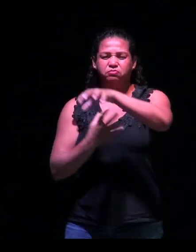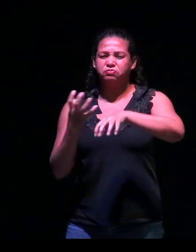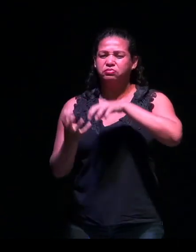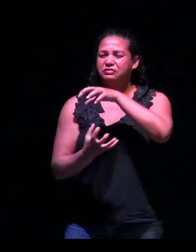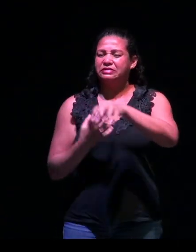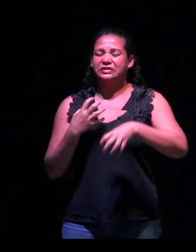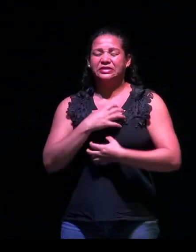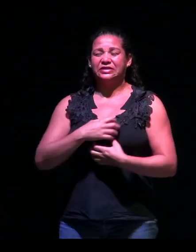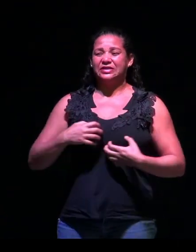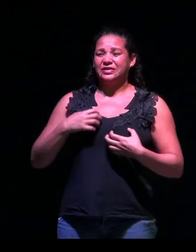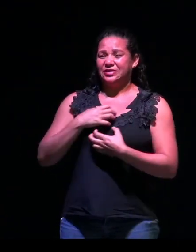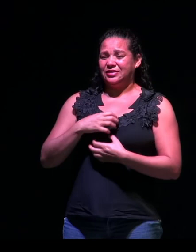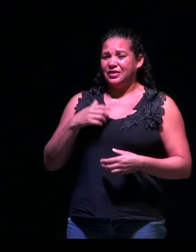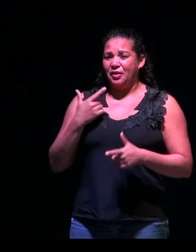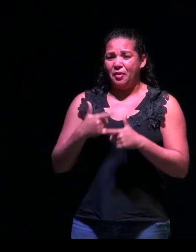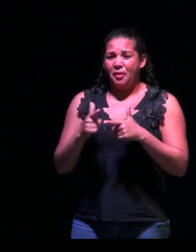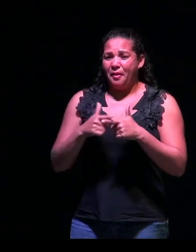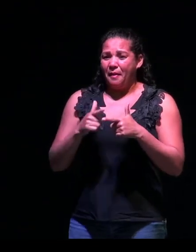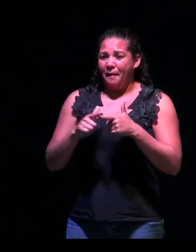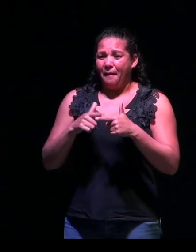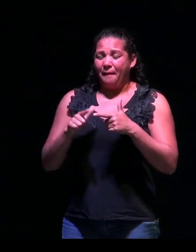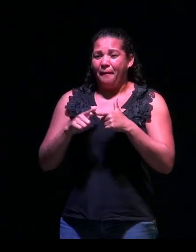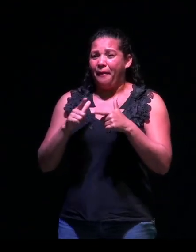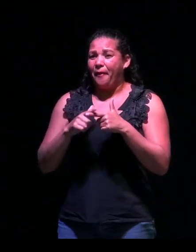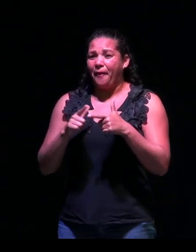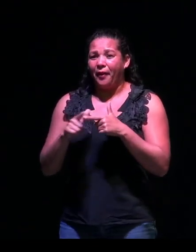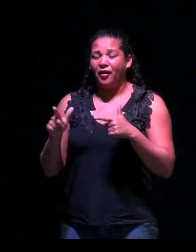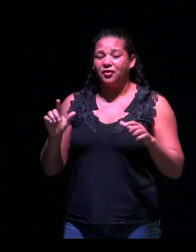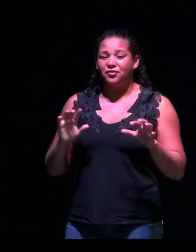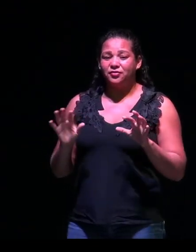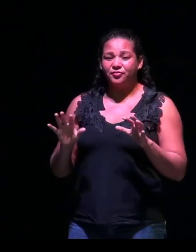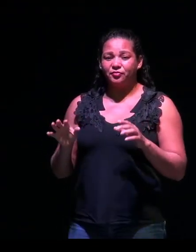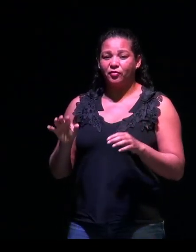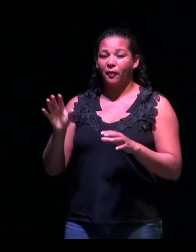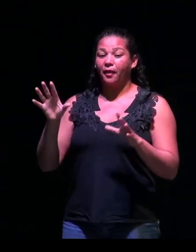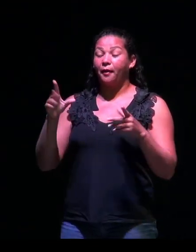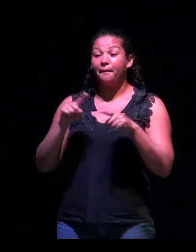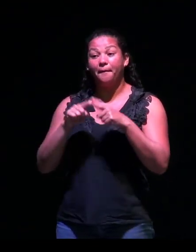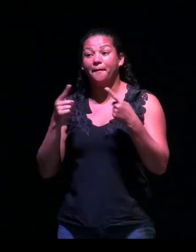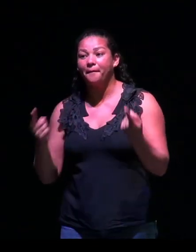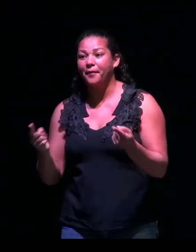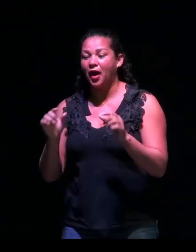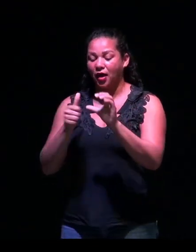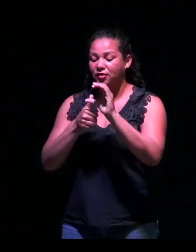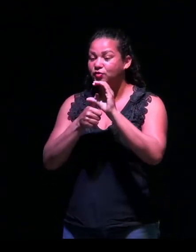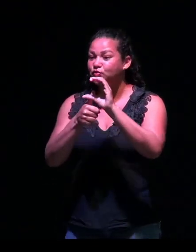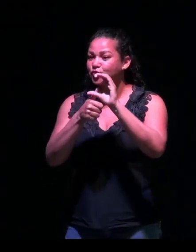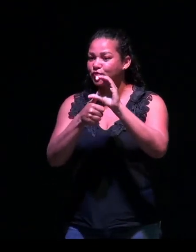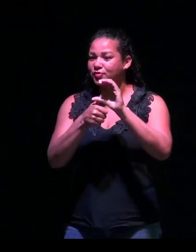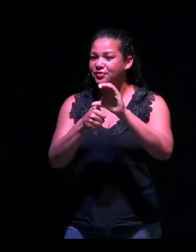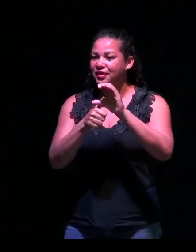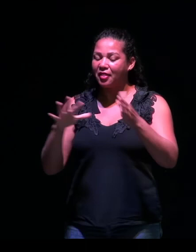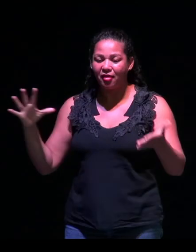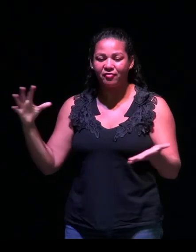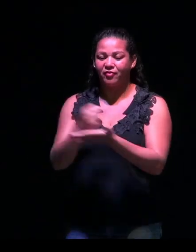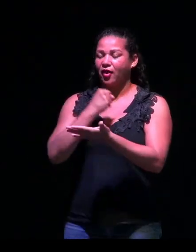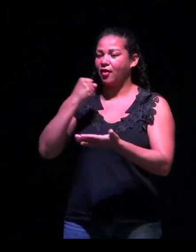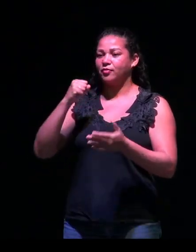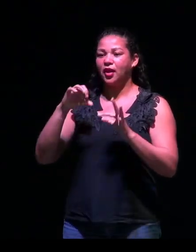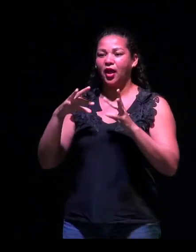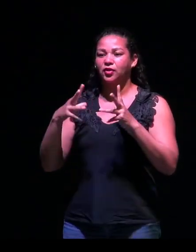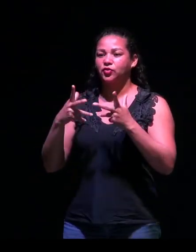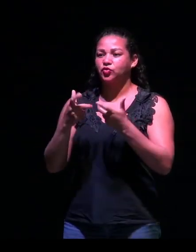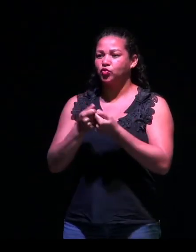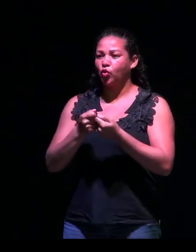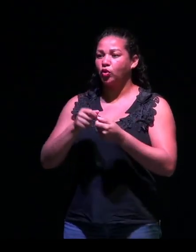pilotos naqueles Boeing com 200 pessoas a bordo, de repente o piloto é um crente, na hora do arrebatamento, onde ele estiver, ele vai ser arrebatado, e vai virar